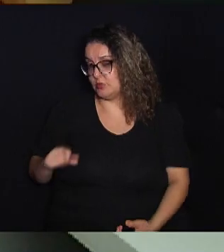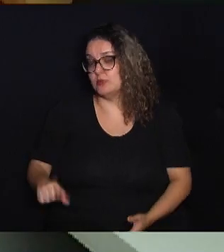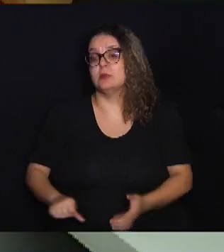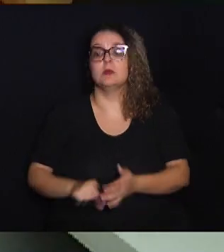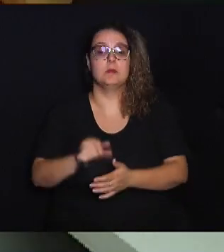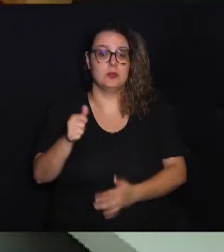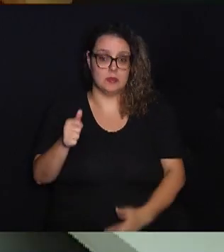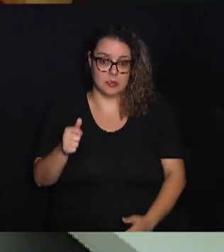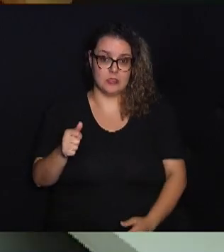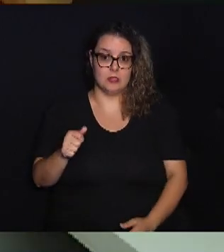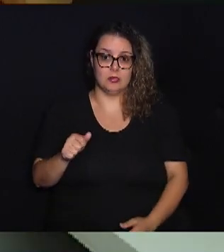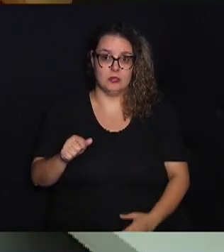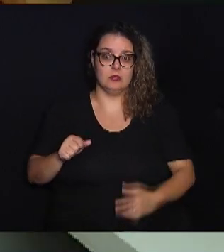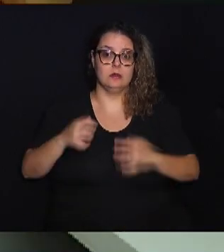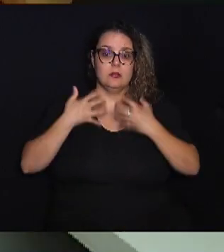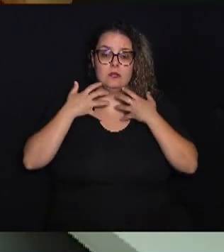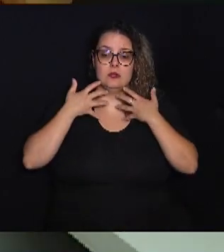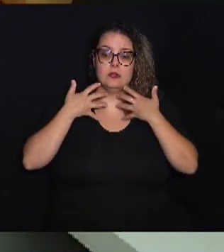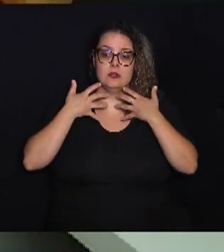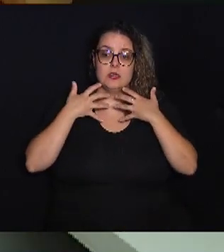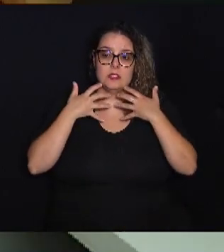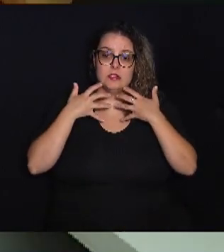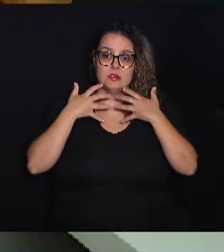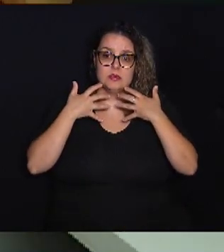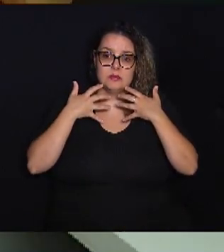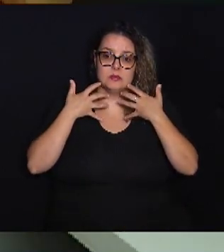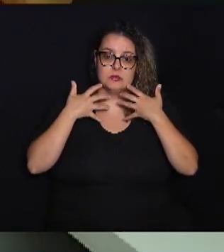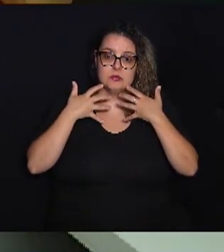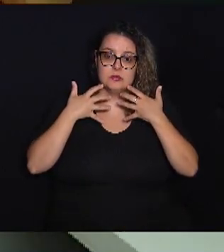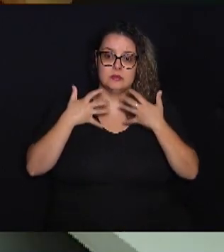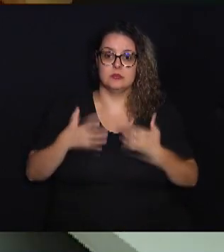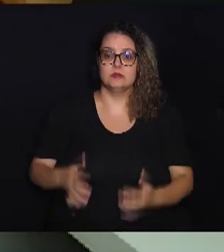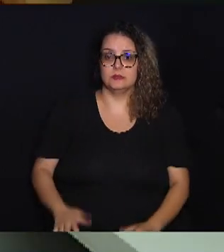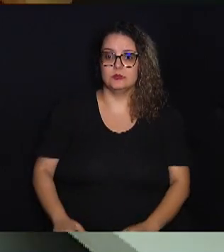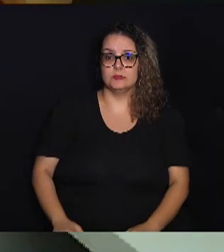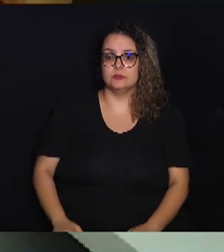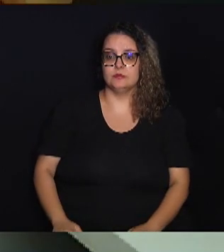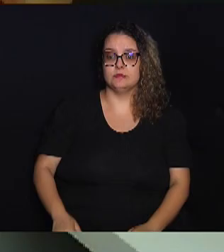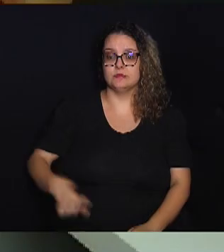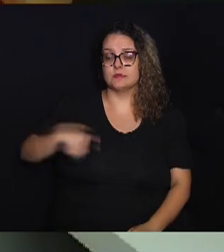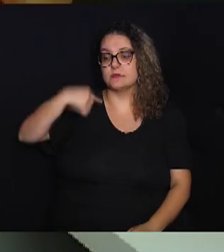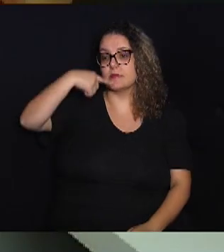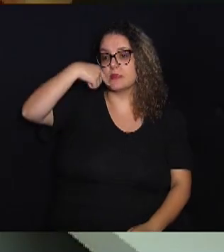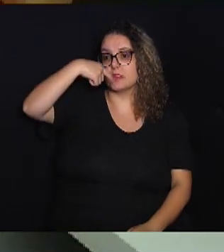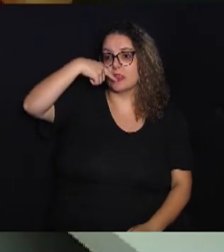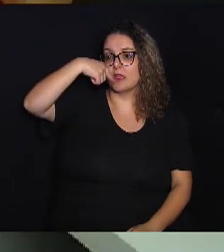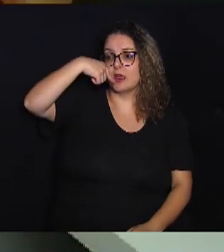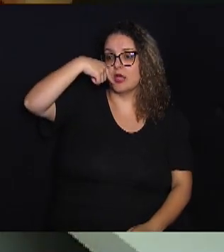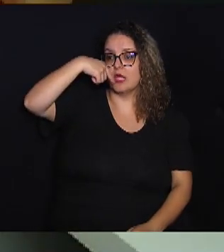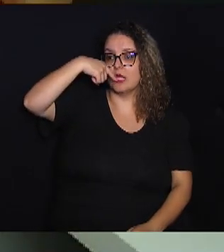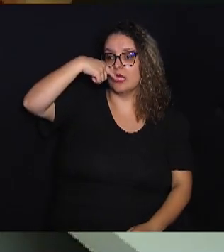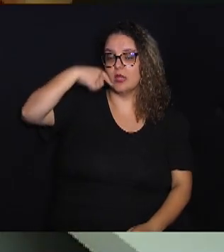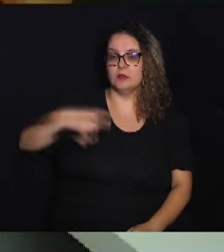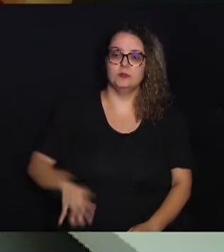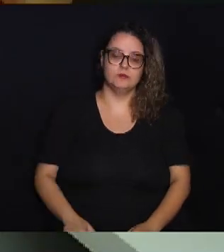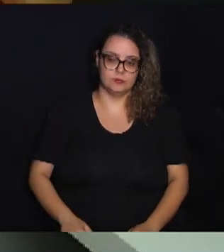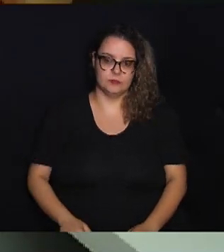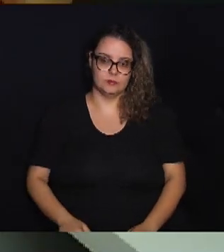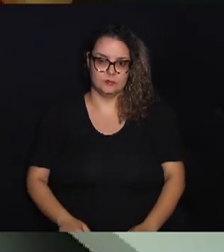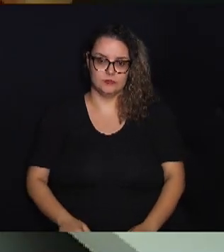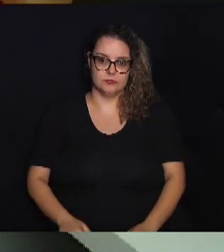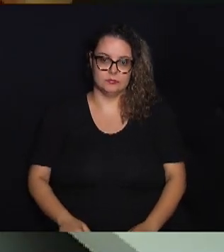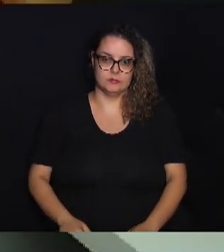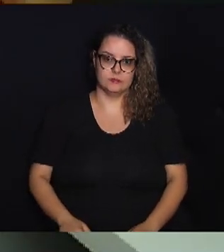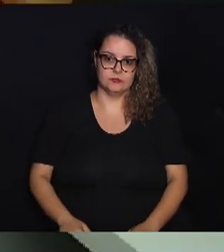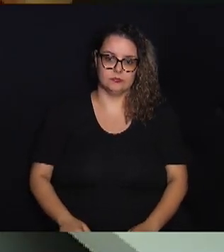uma vibração da úvula, lá, da campainha, da parte posterior